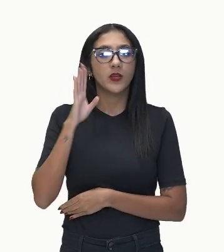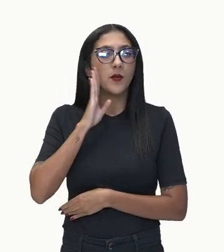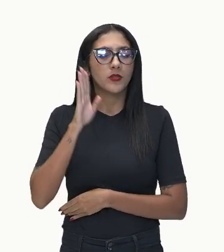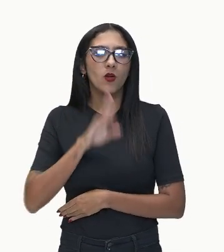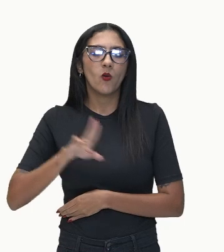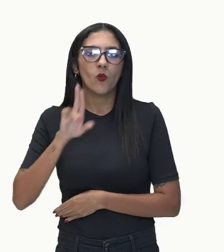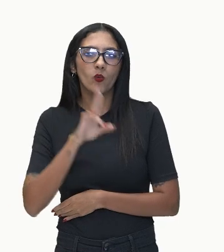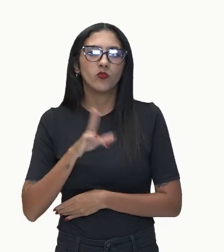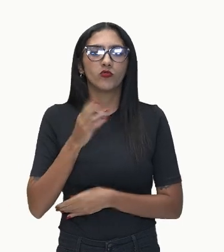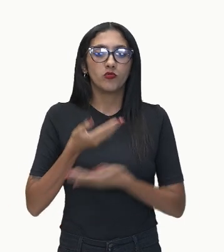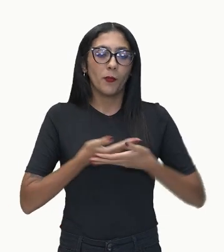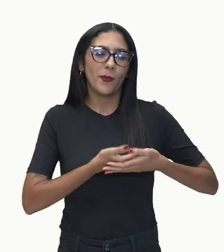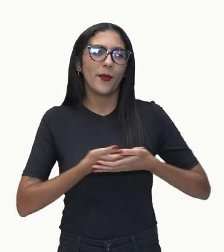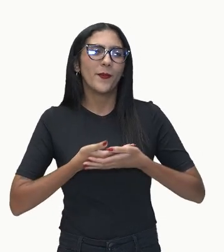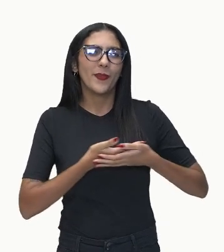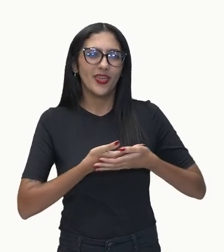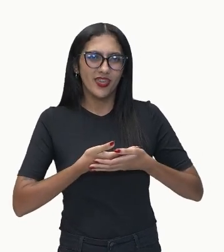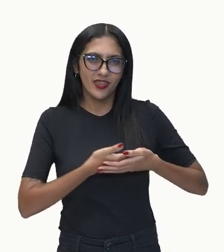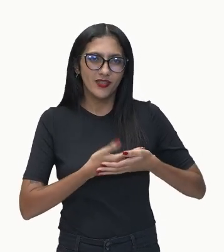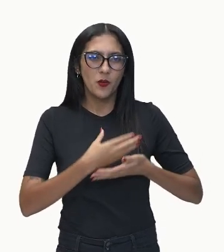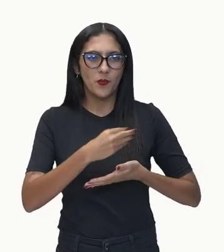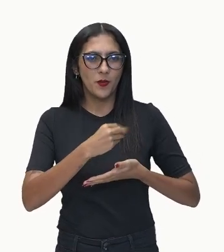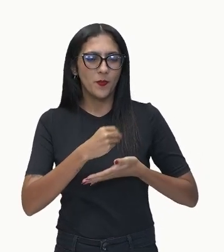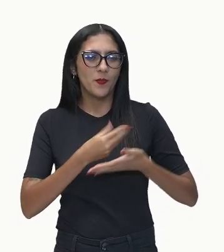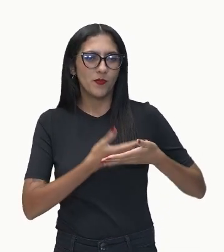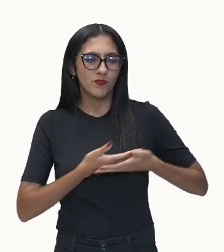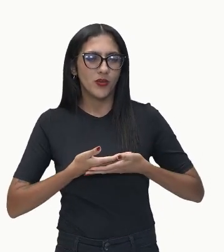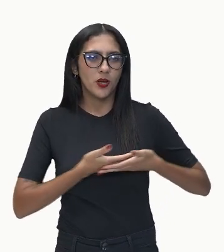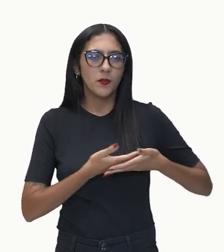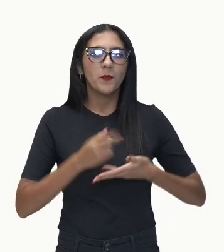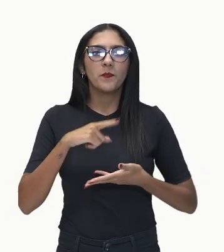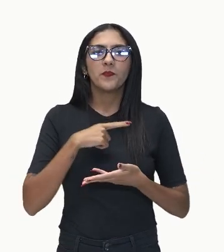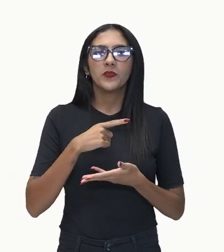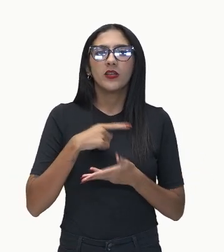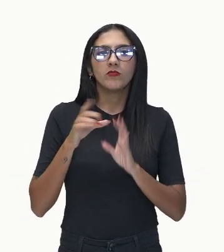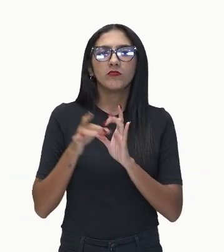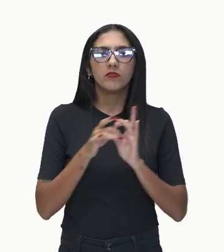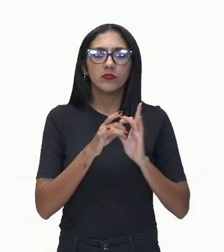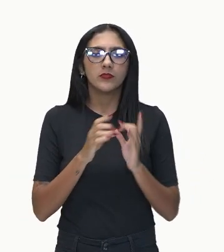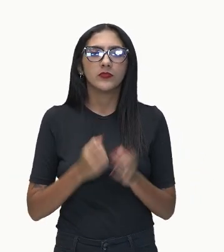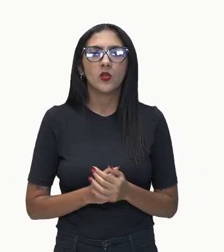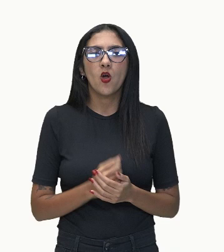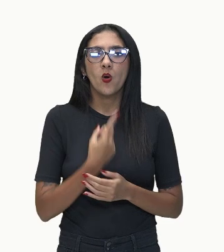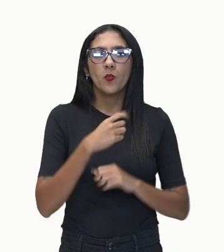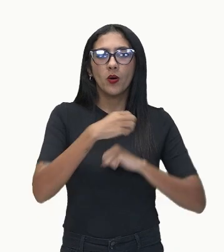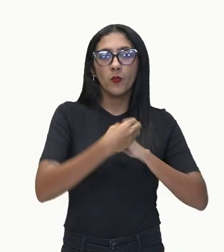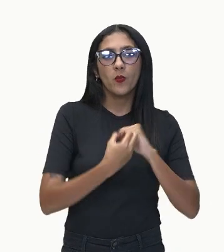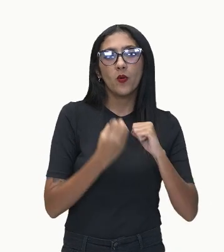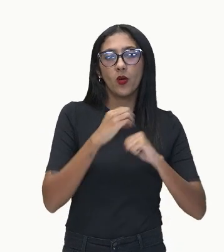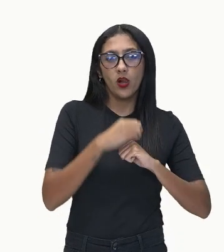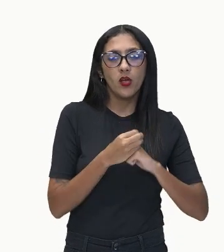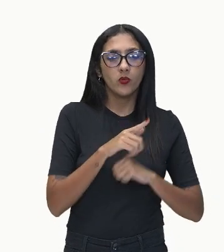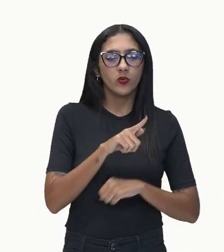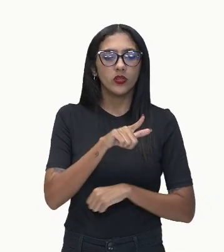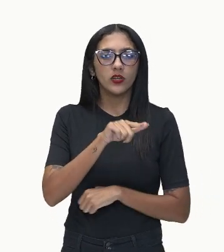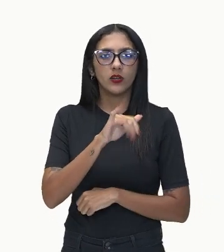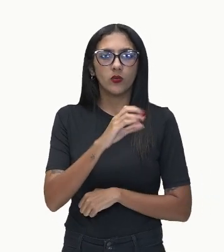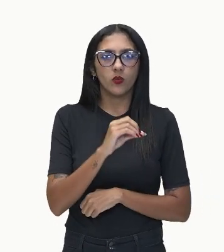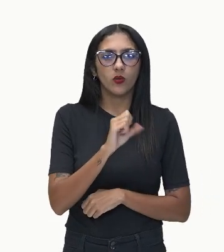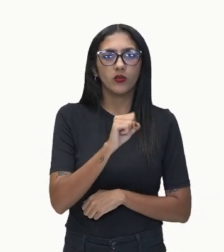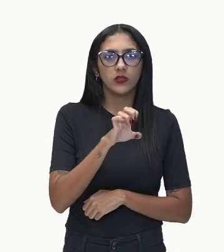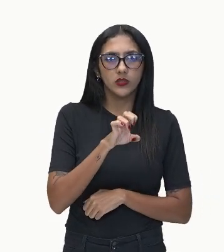a alimentação, né? A amamentação. E é formada pela união de uma molécula de glicose e outra